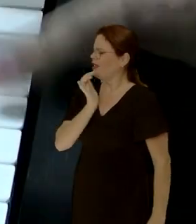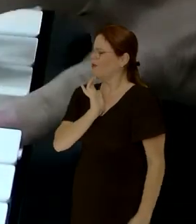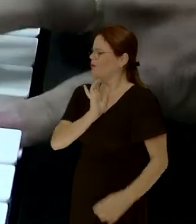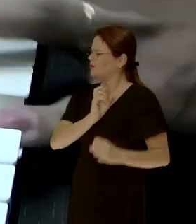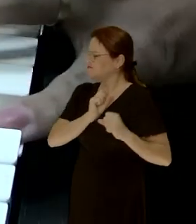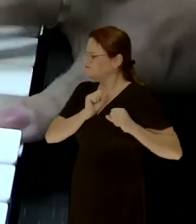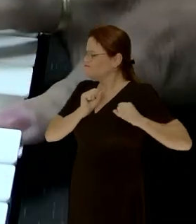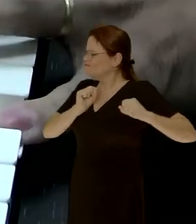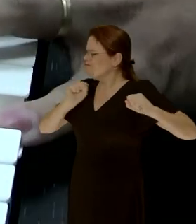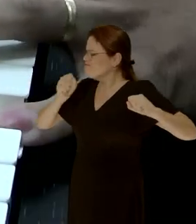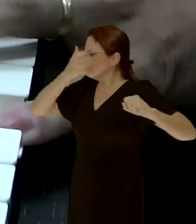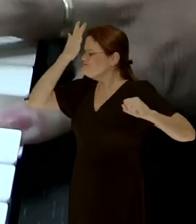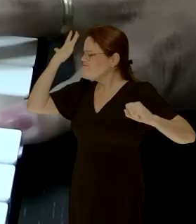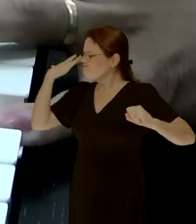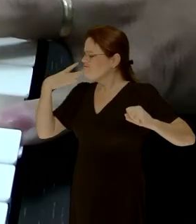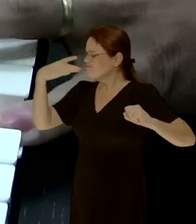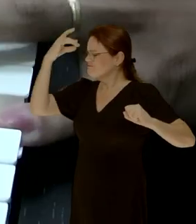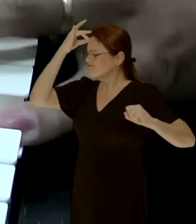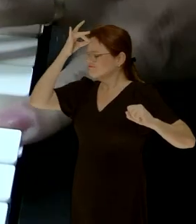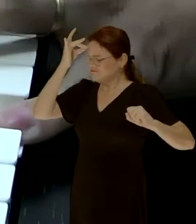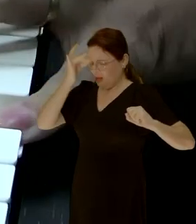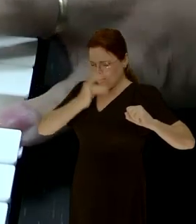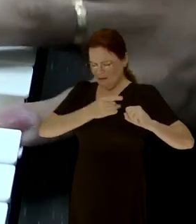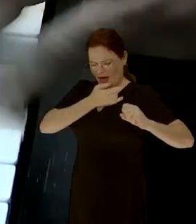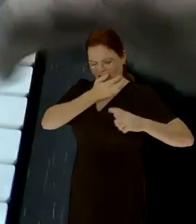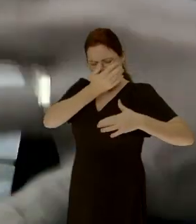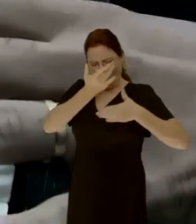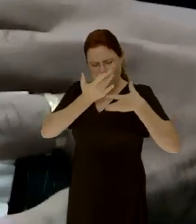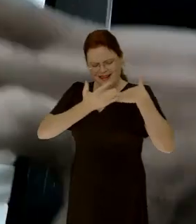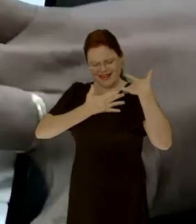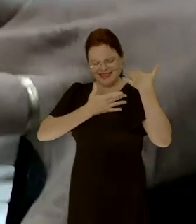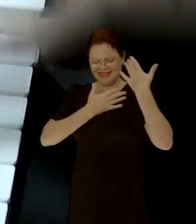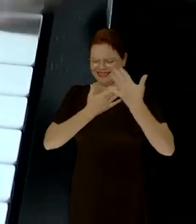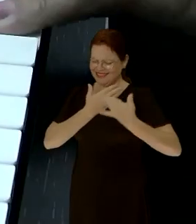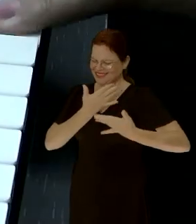Deus, toca-me com brasas no